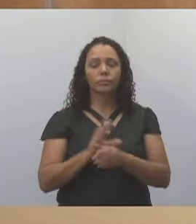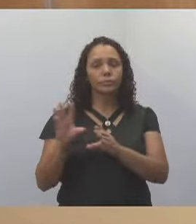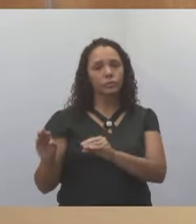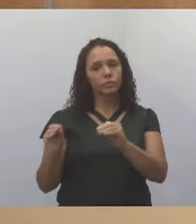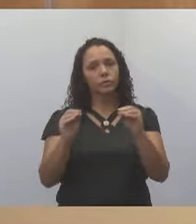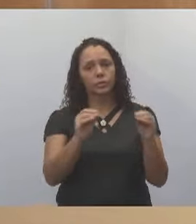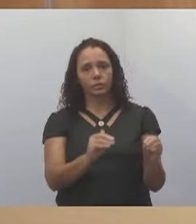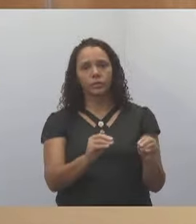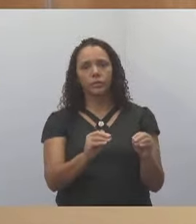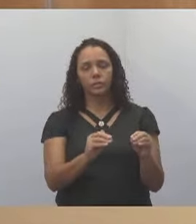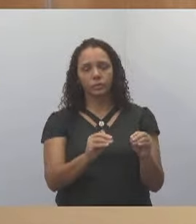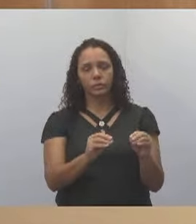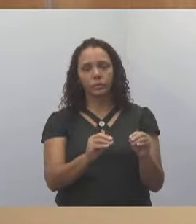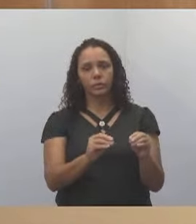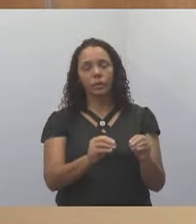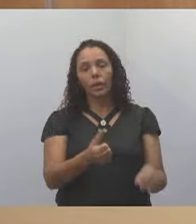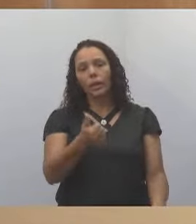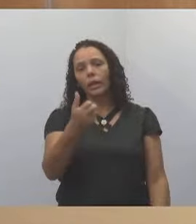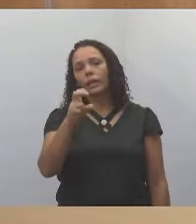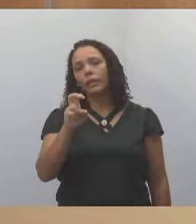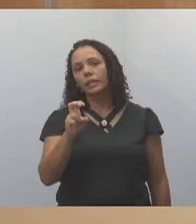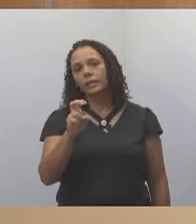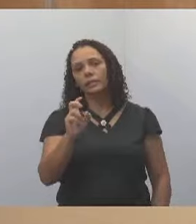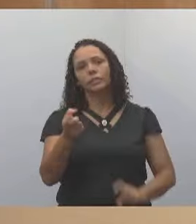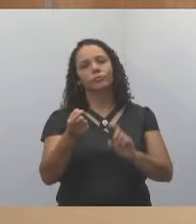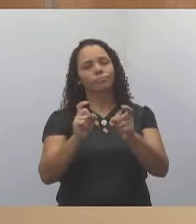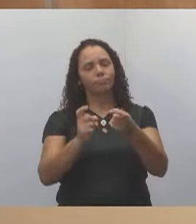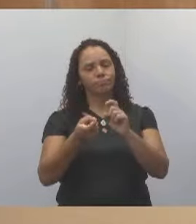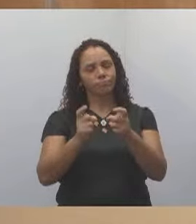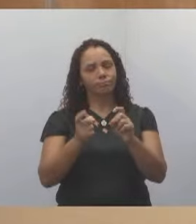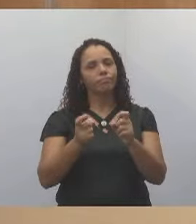adiado por 15 sessões